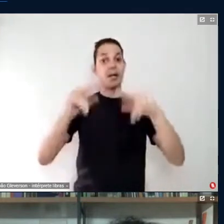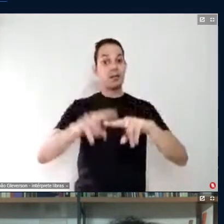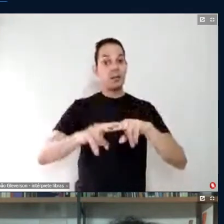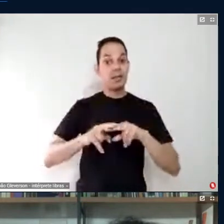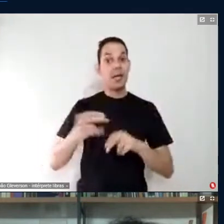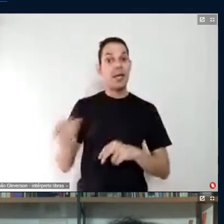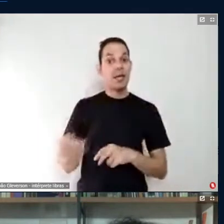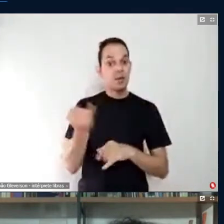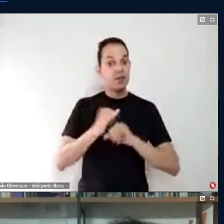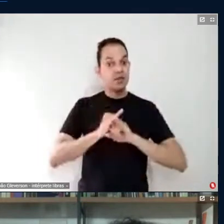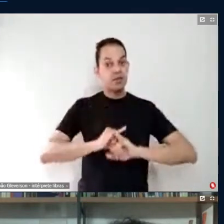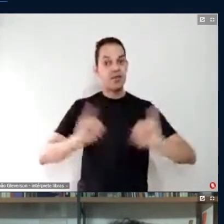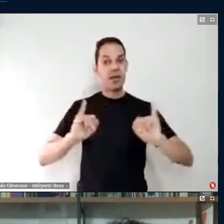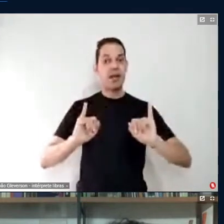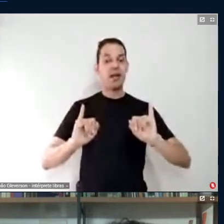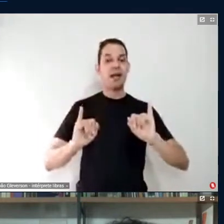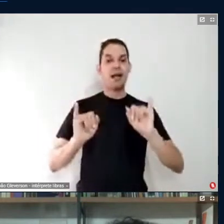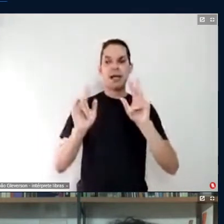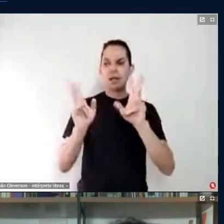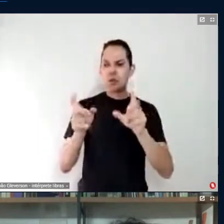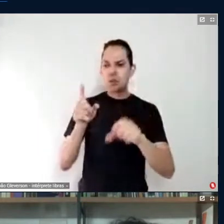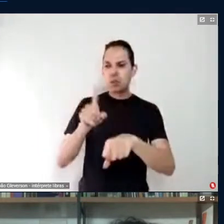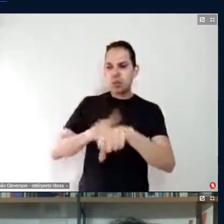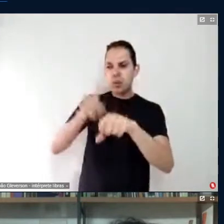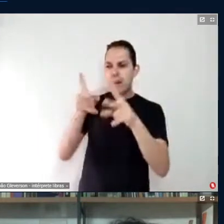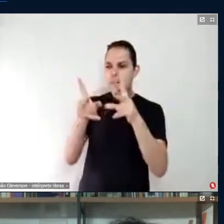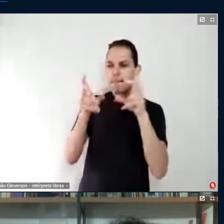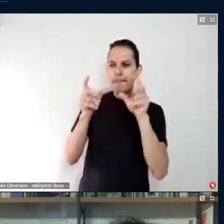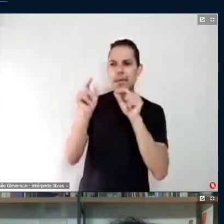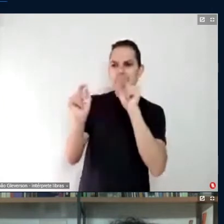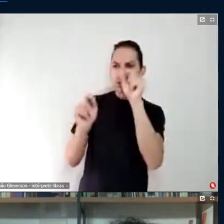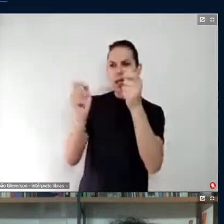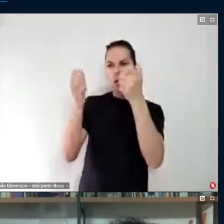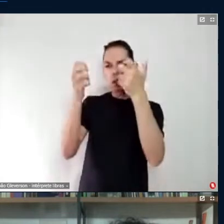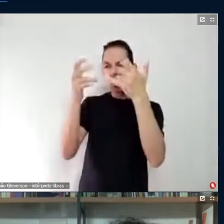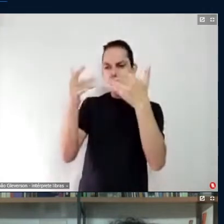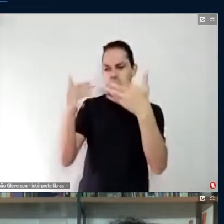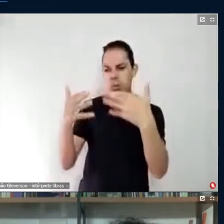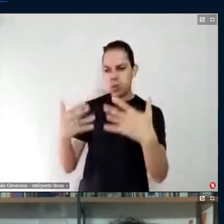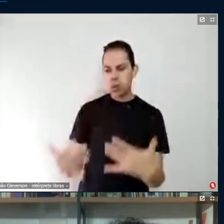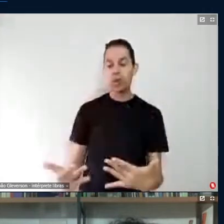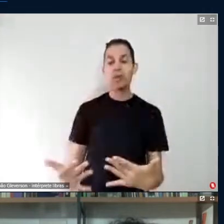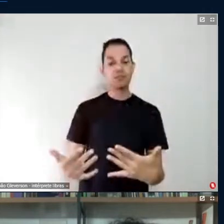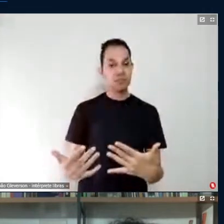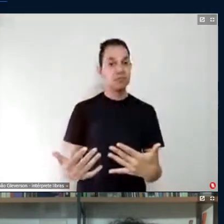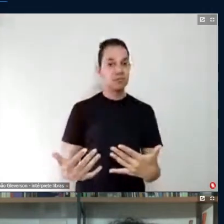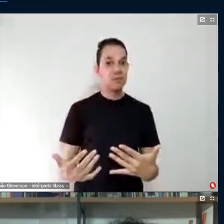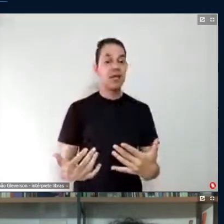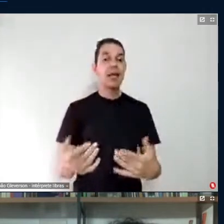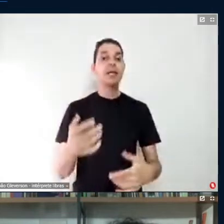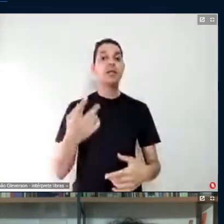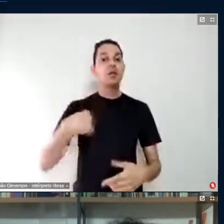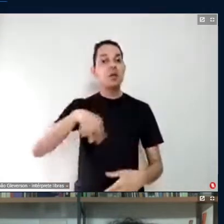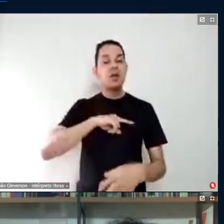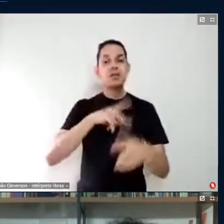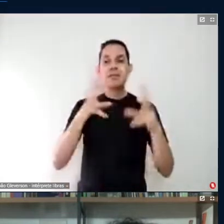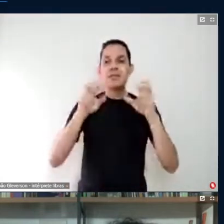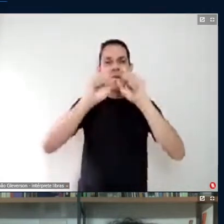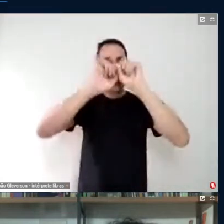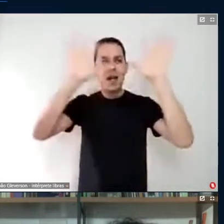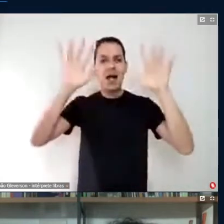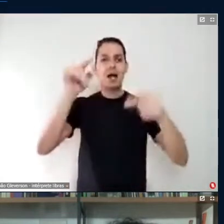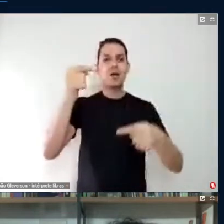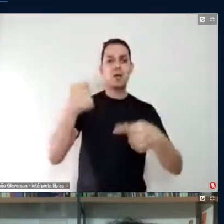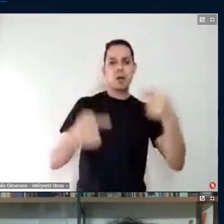registre as impressões do primeiro momento, fica claro como a política linguística e